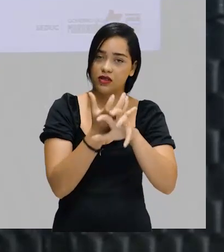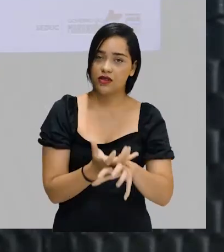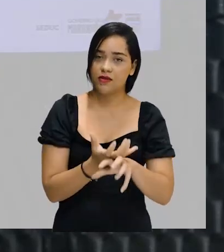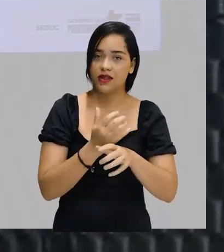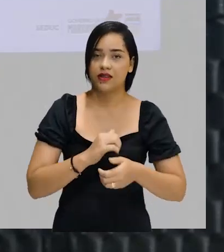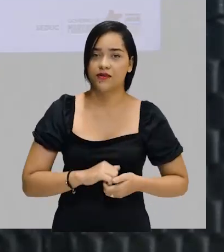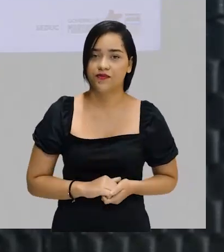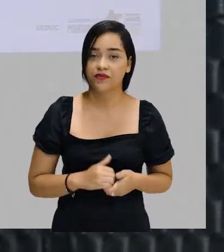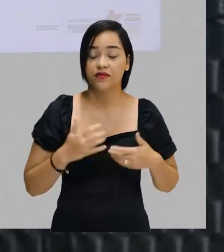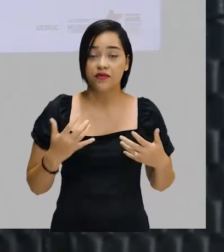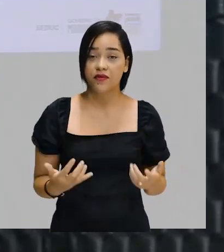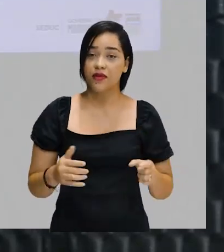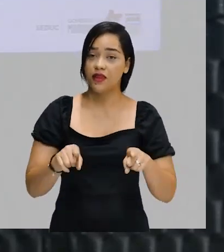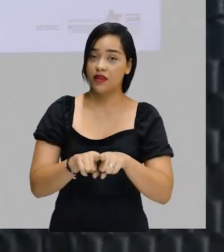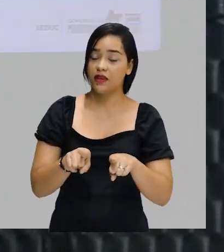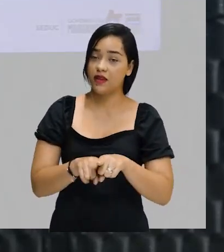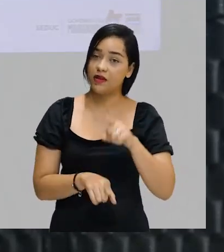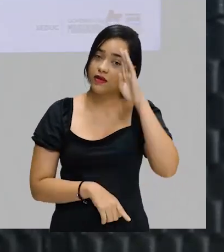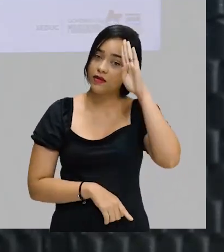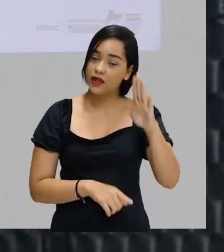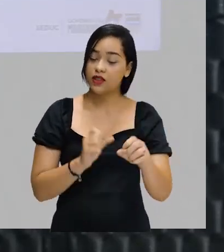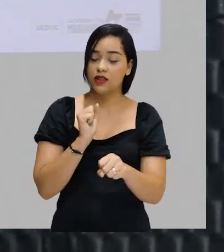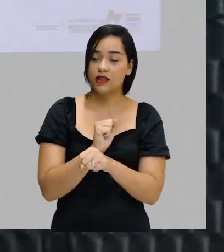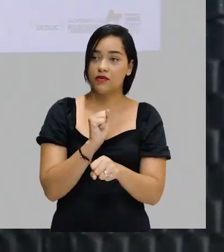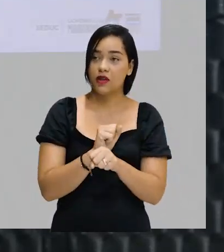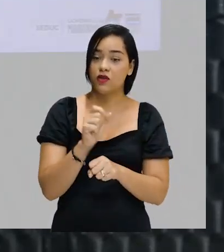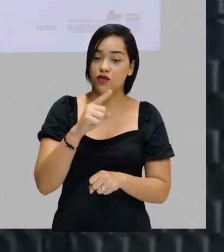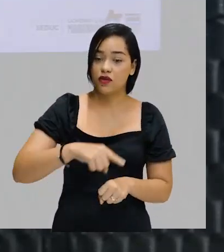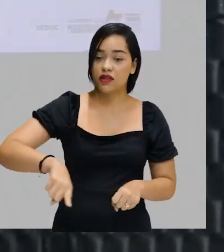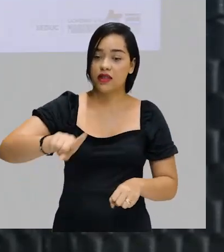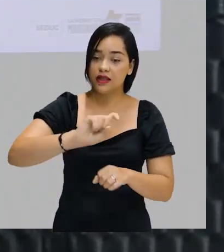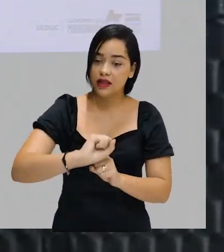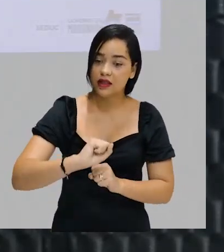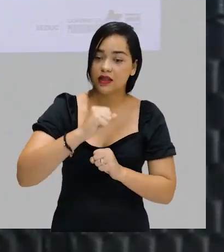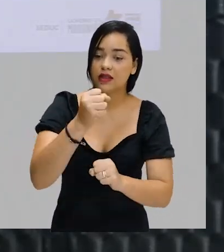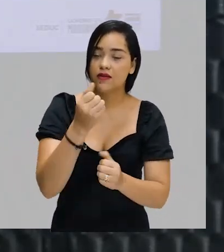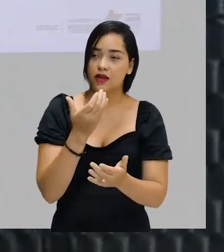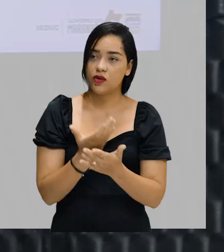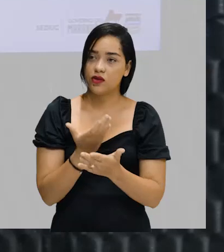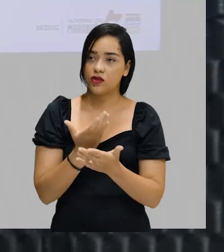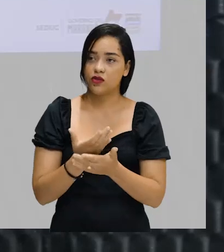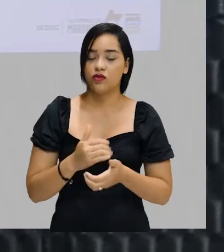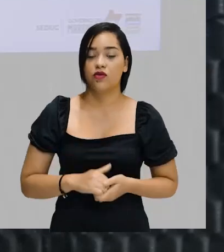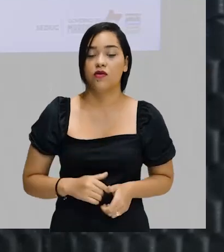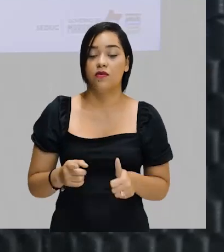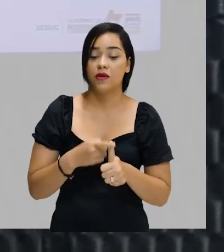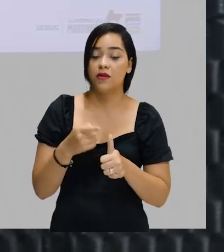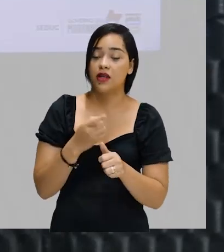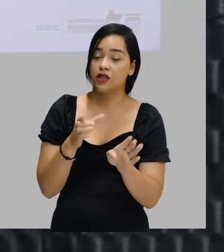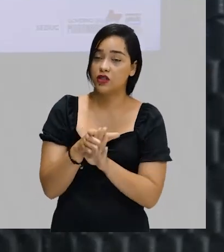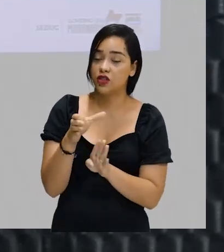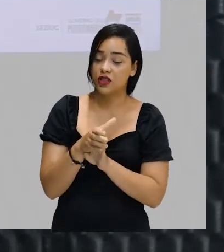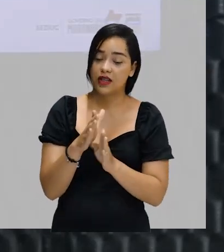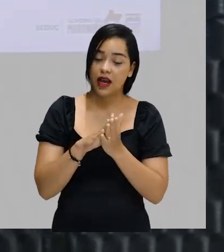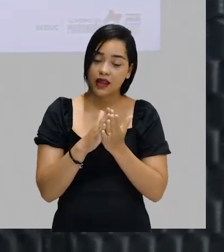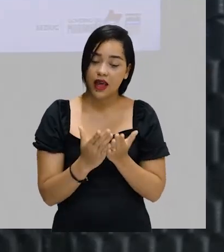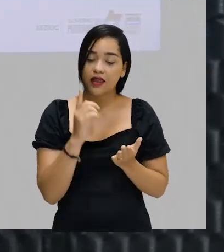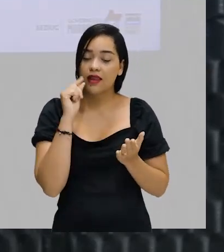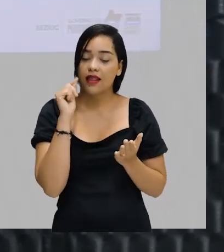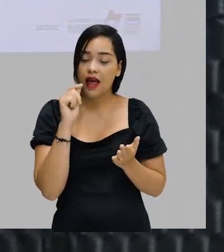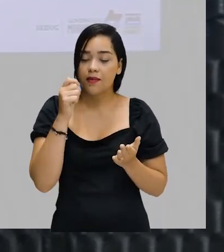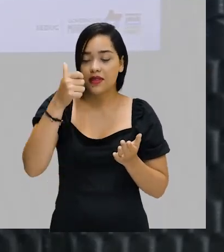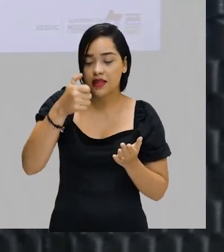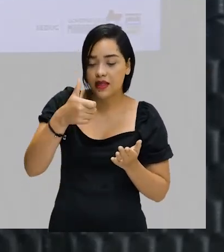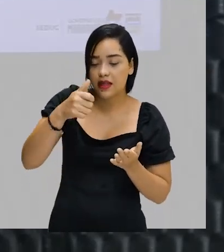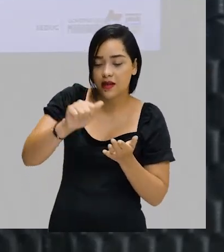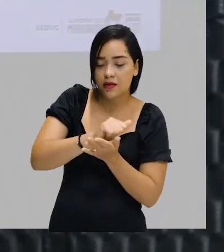curriculares. E, principalmente, espero que vocês estejam se dedicando aos estudos. Como primeira dica, caderno, lápis, caneta, borracha,